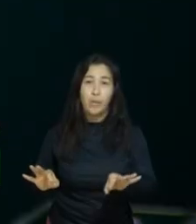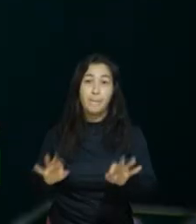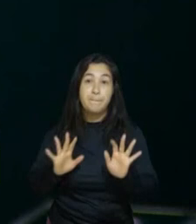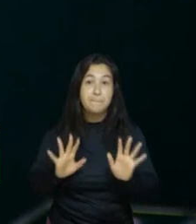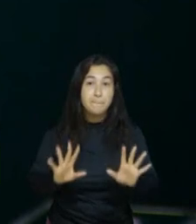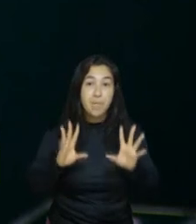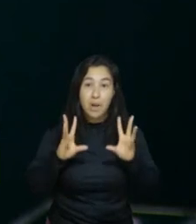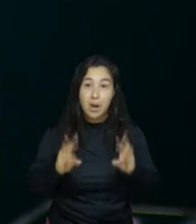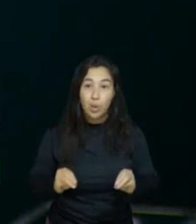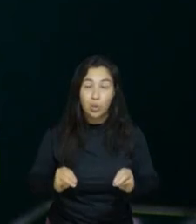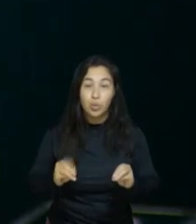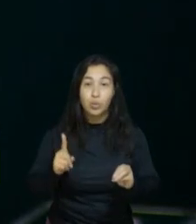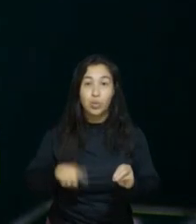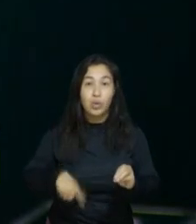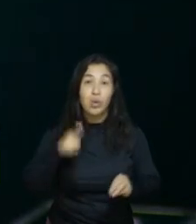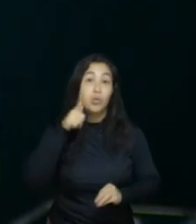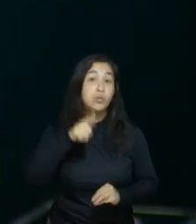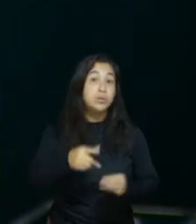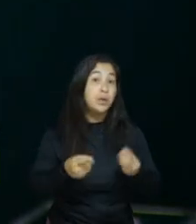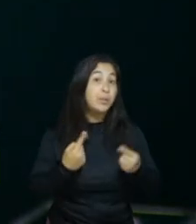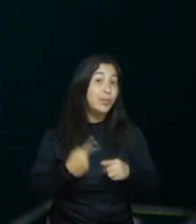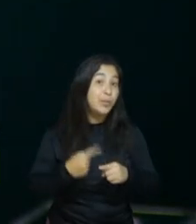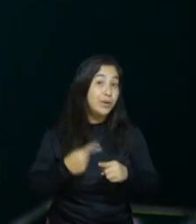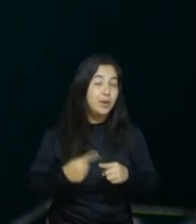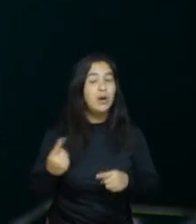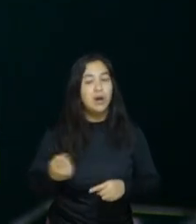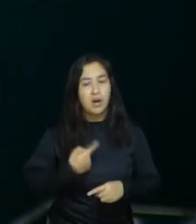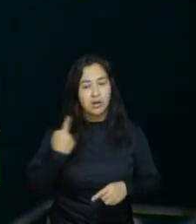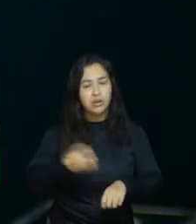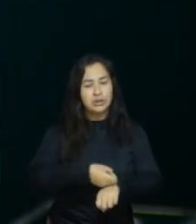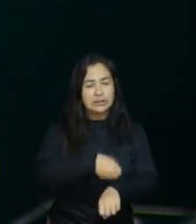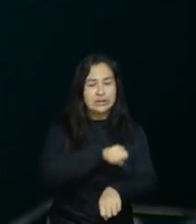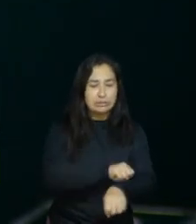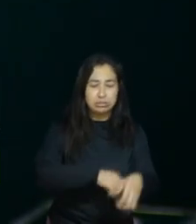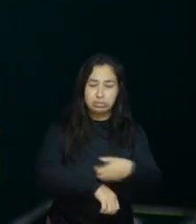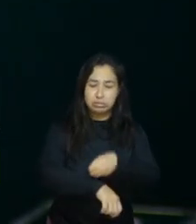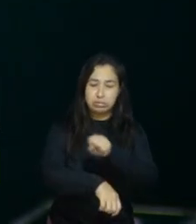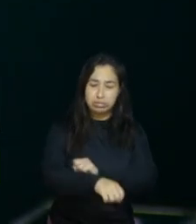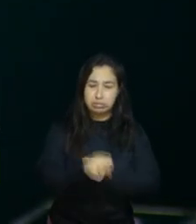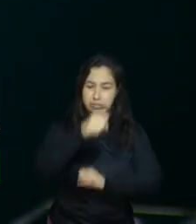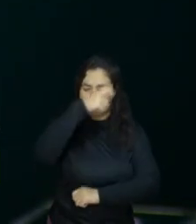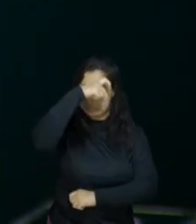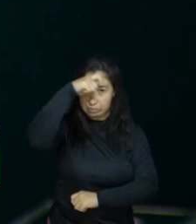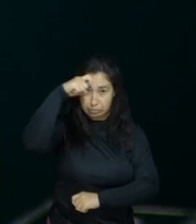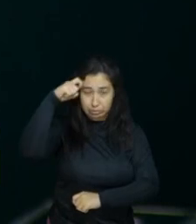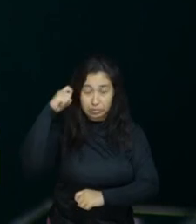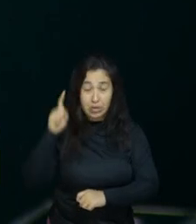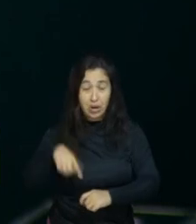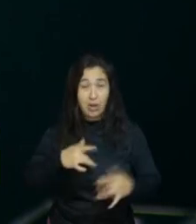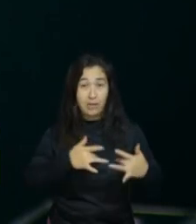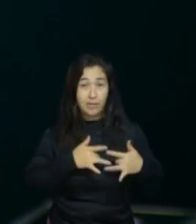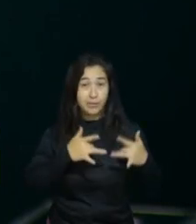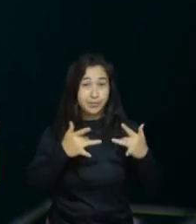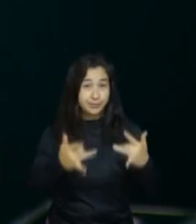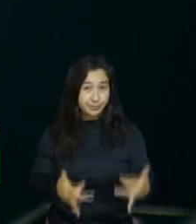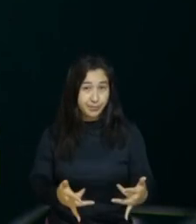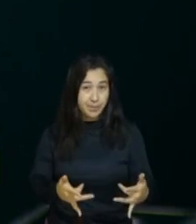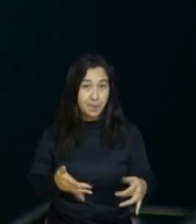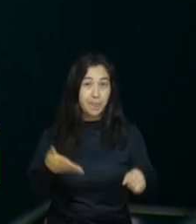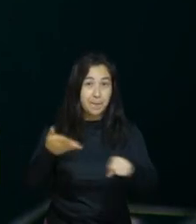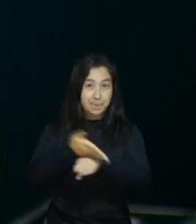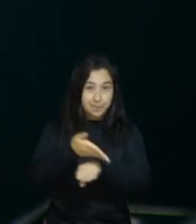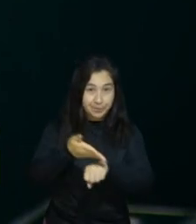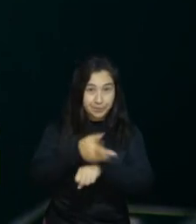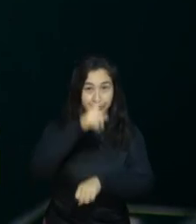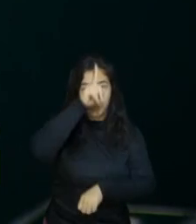Paulo, é graças a nós que nos entregamos e nos doamos, um trabalho 100% voluntário, envolvido com o hospital, para